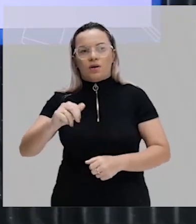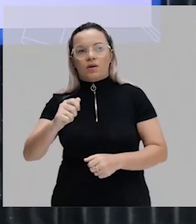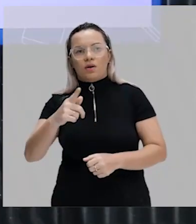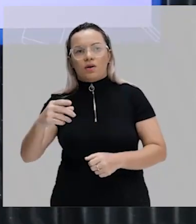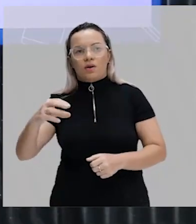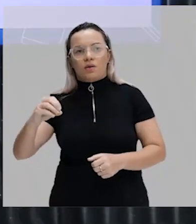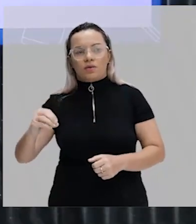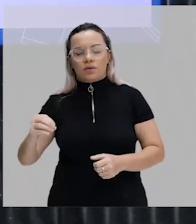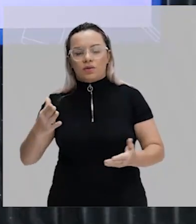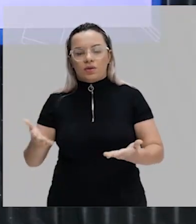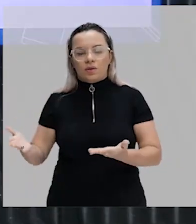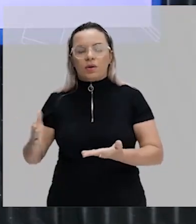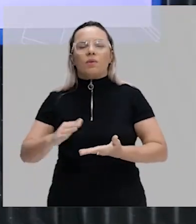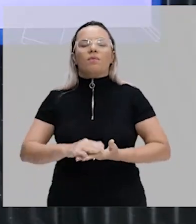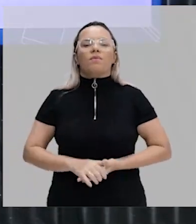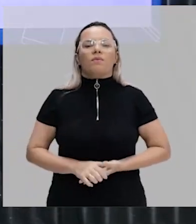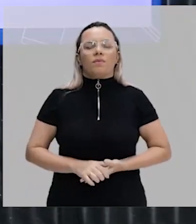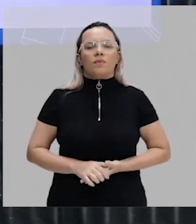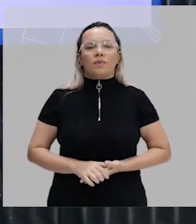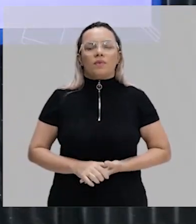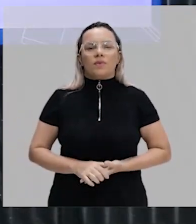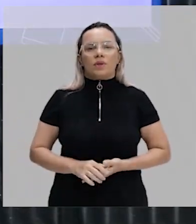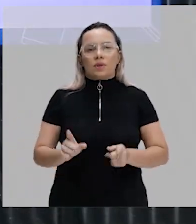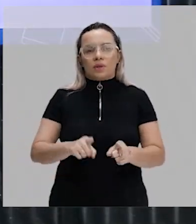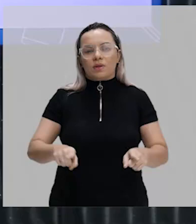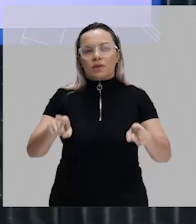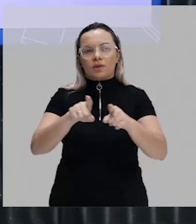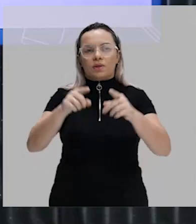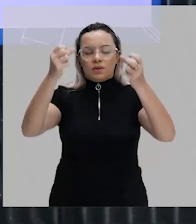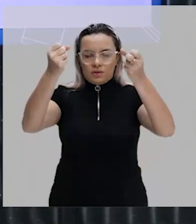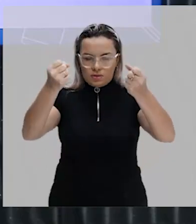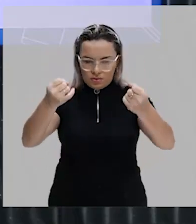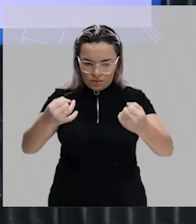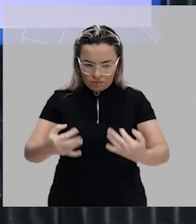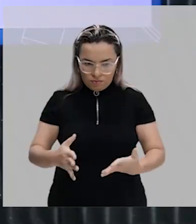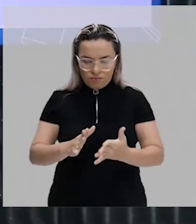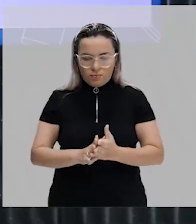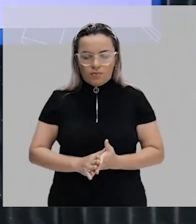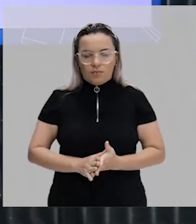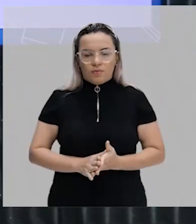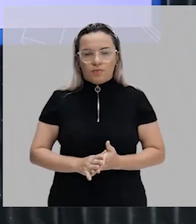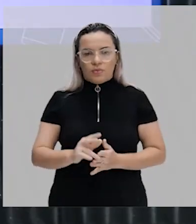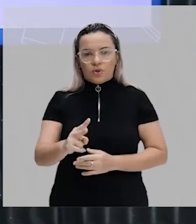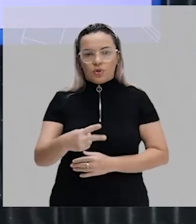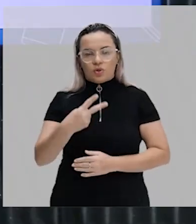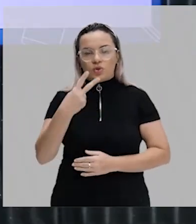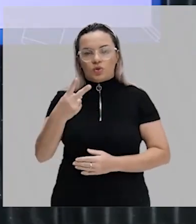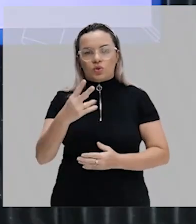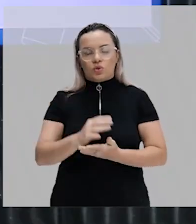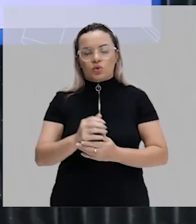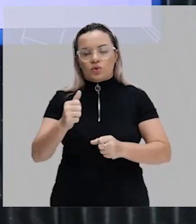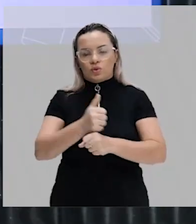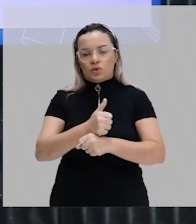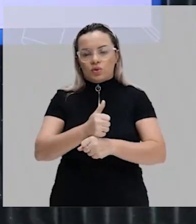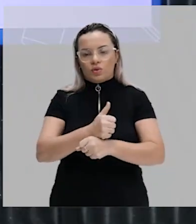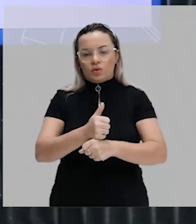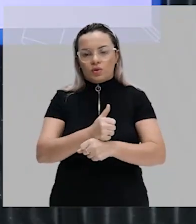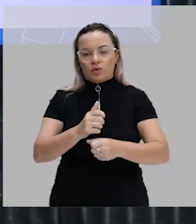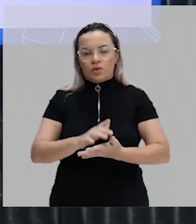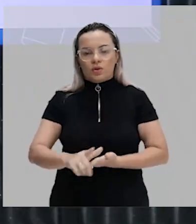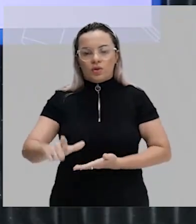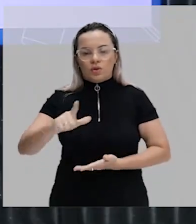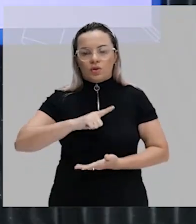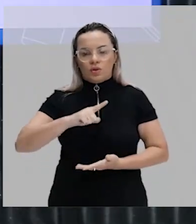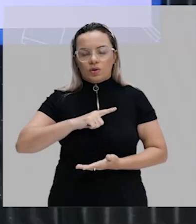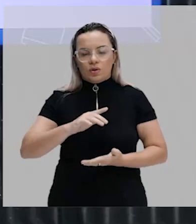tá? Aí, né, ele falou aqui, mencionou 2 anos, aonde